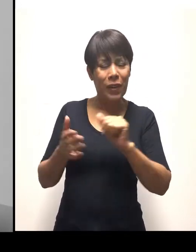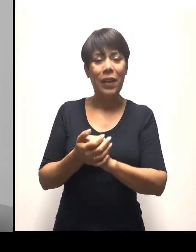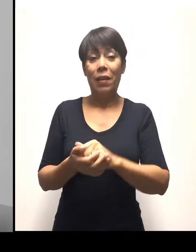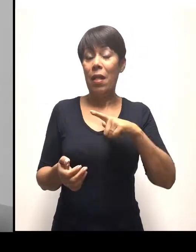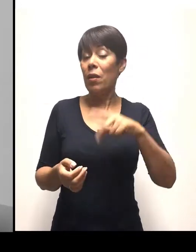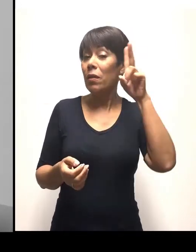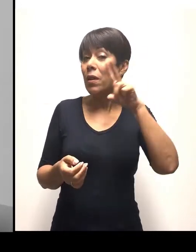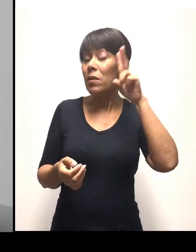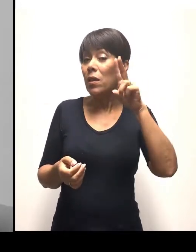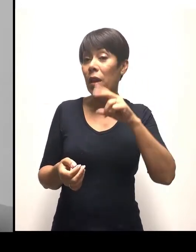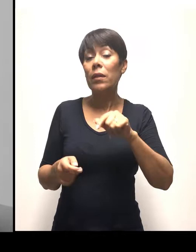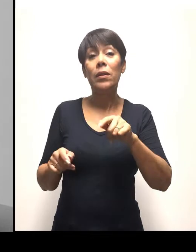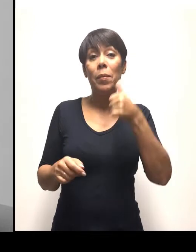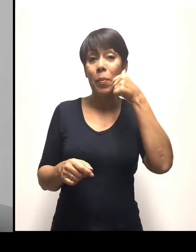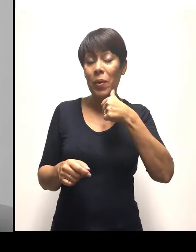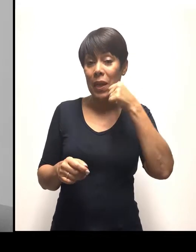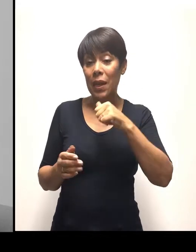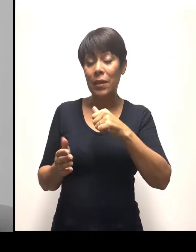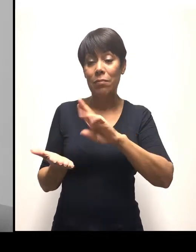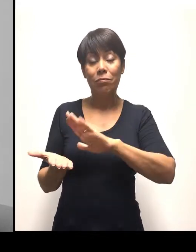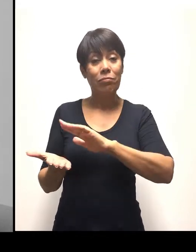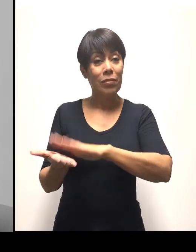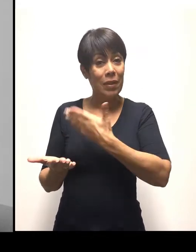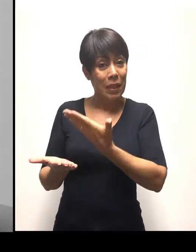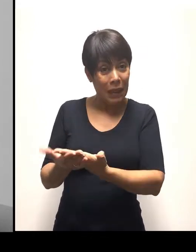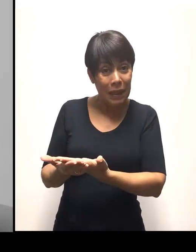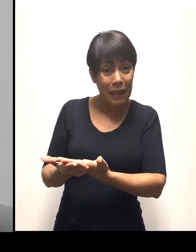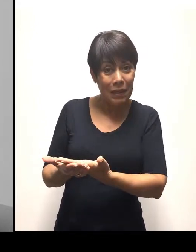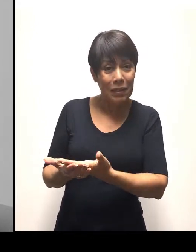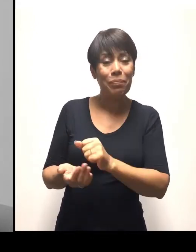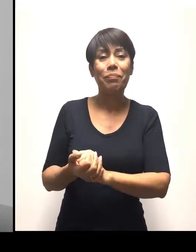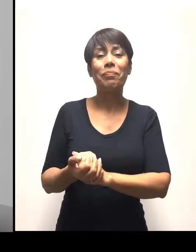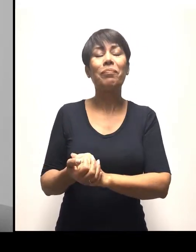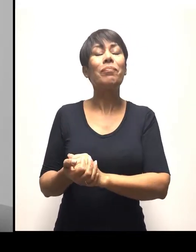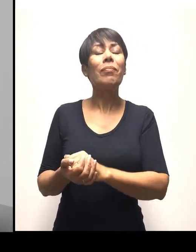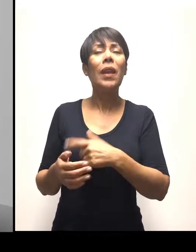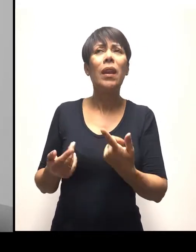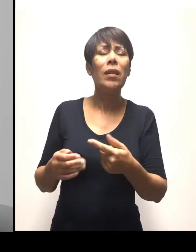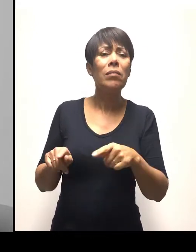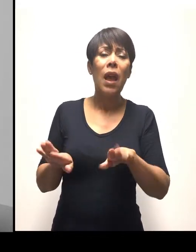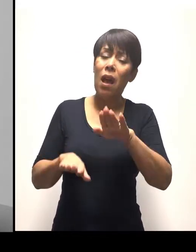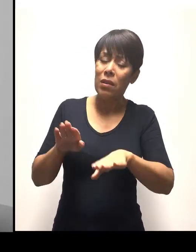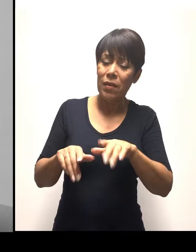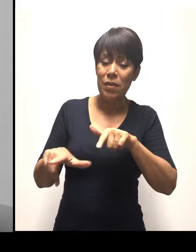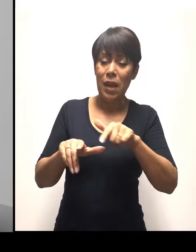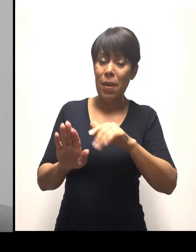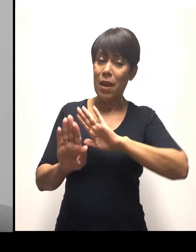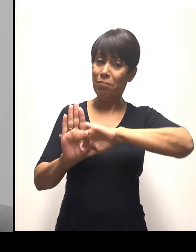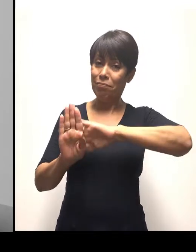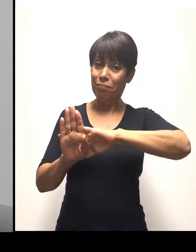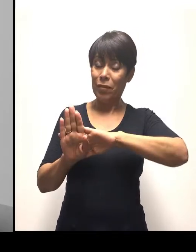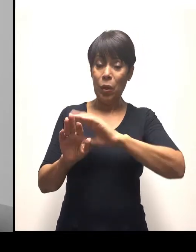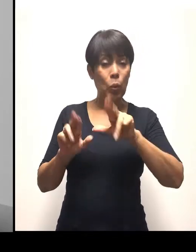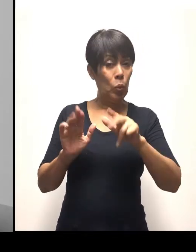uma história de muitas tradutoras mulheres, né? Que são trabalhos mais de bastidores, no sentido de que nem sempre o tradutor está aparecendo,